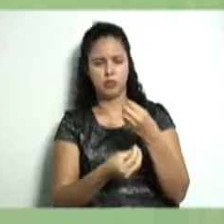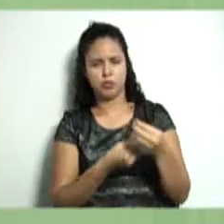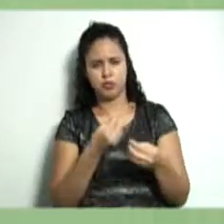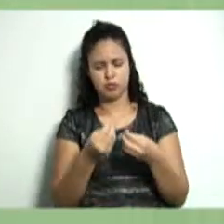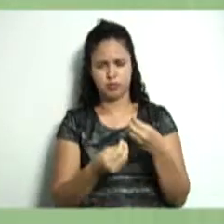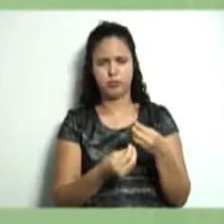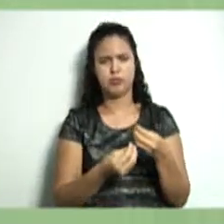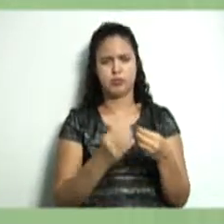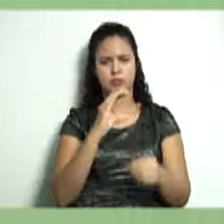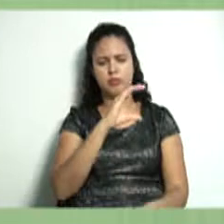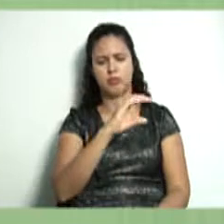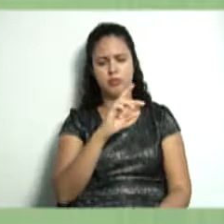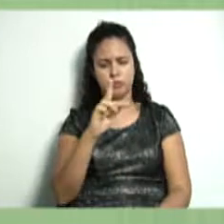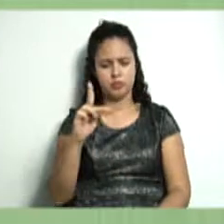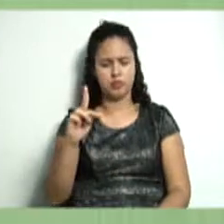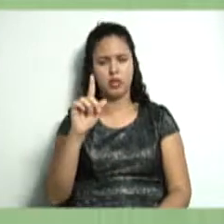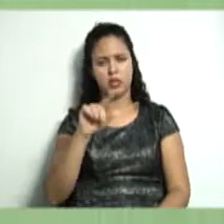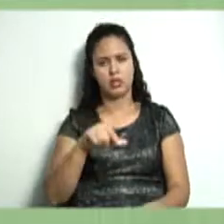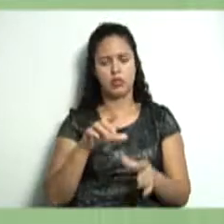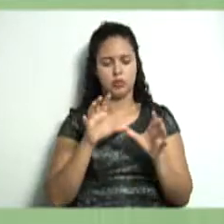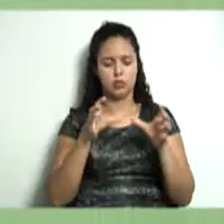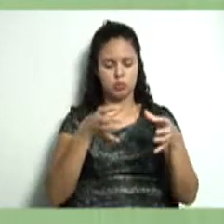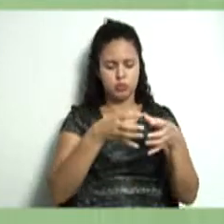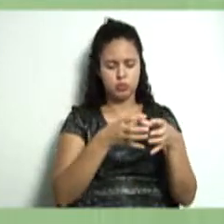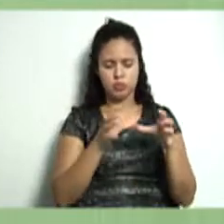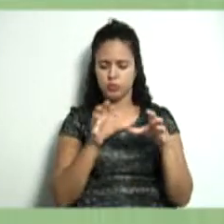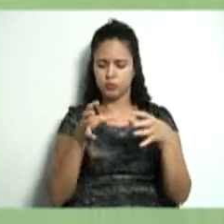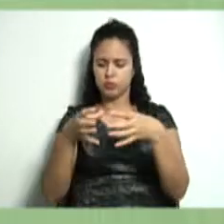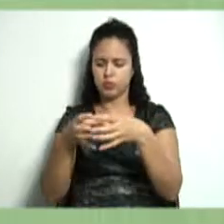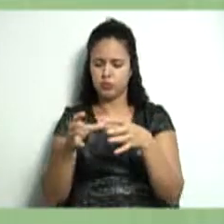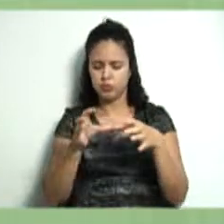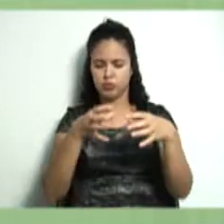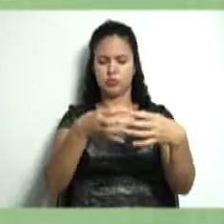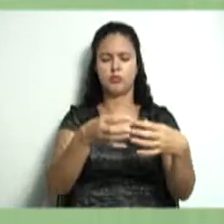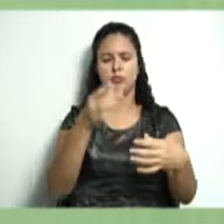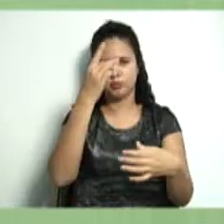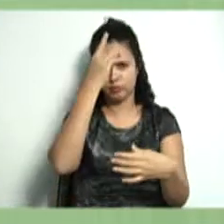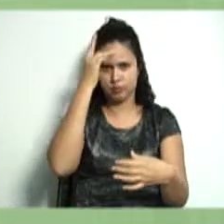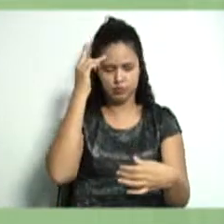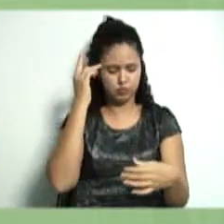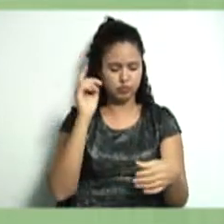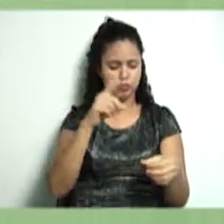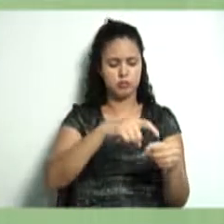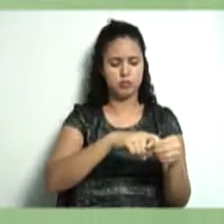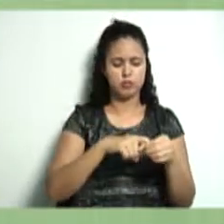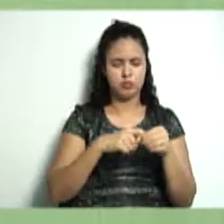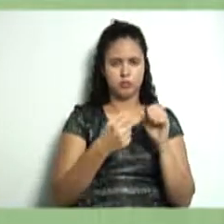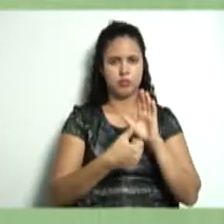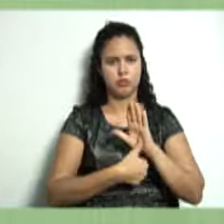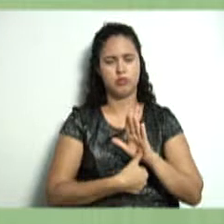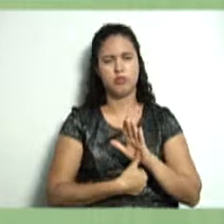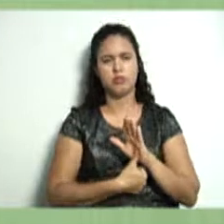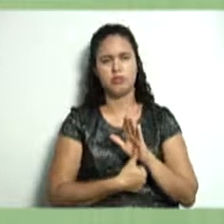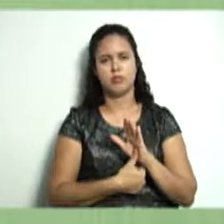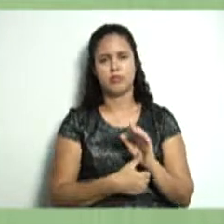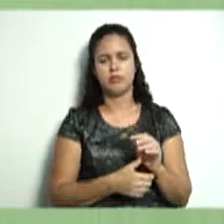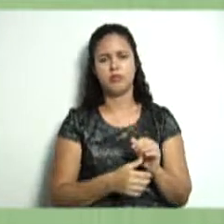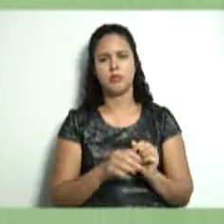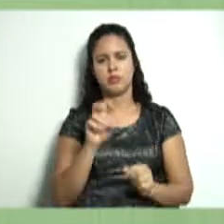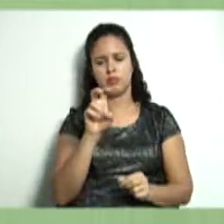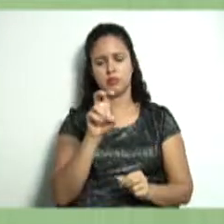Afinal, a cooperativa é o conjunto de pessoas, de cooperados que faz parte dela. A